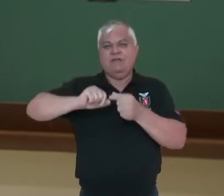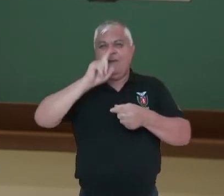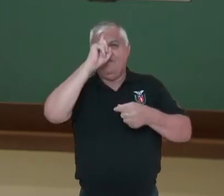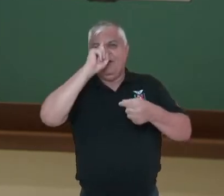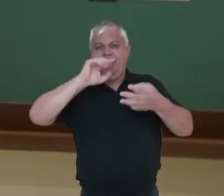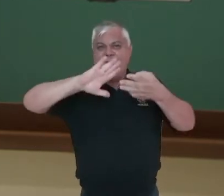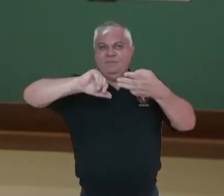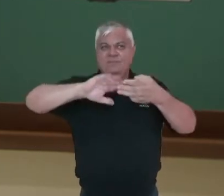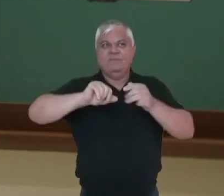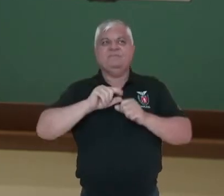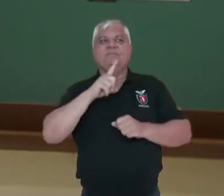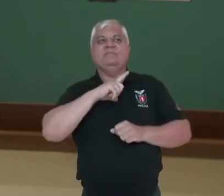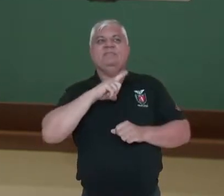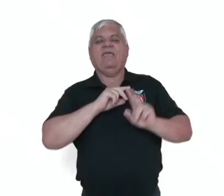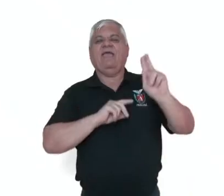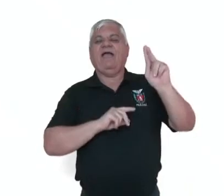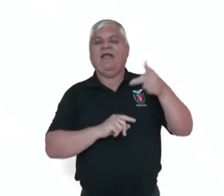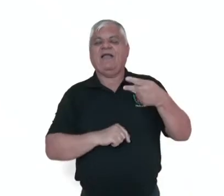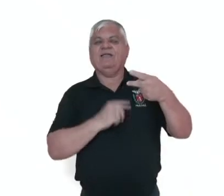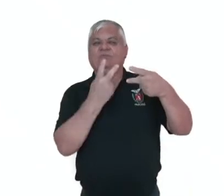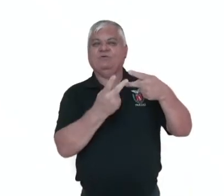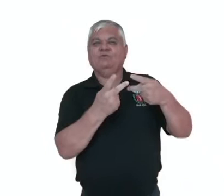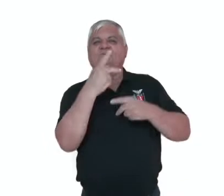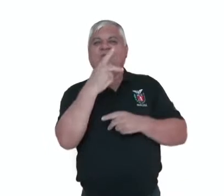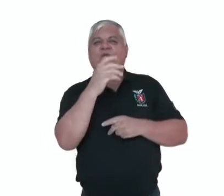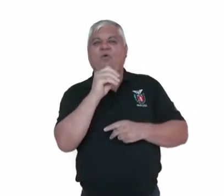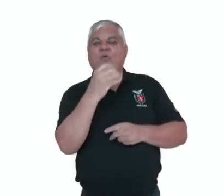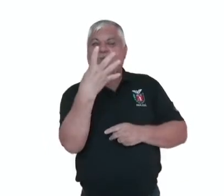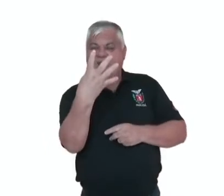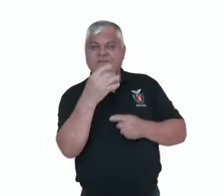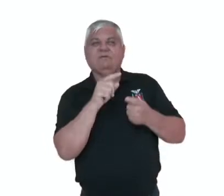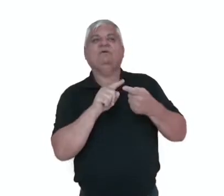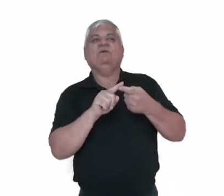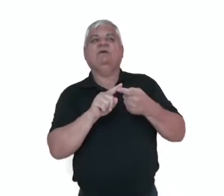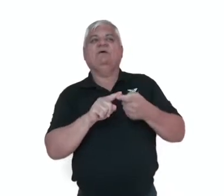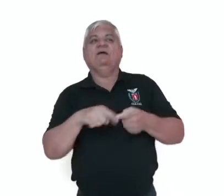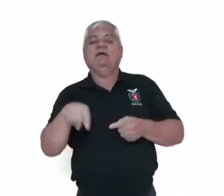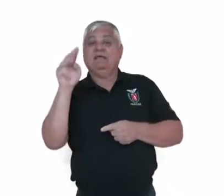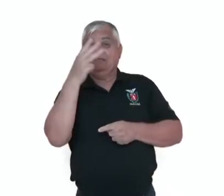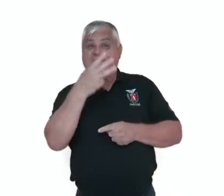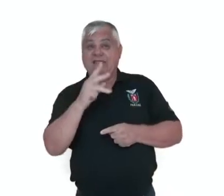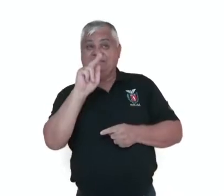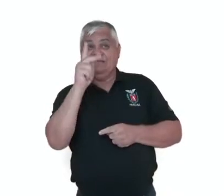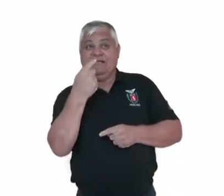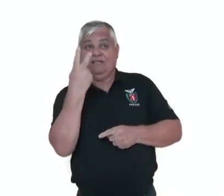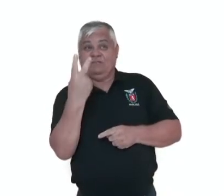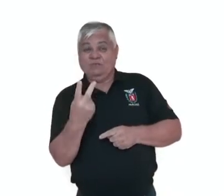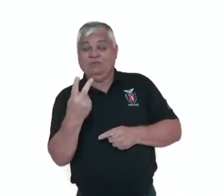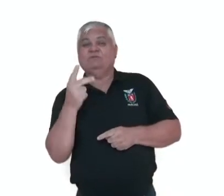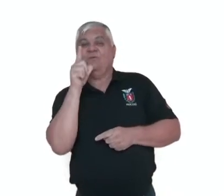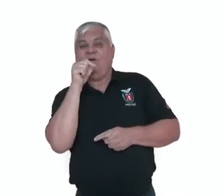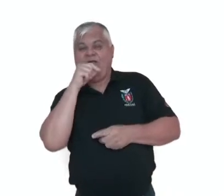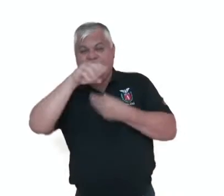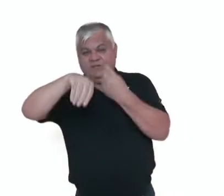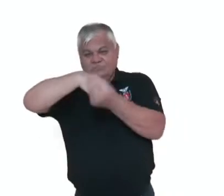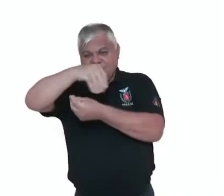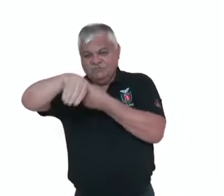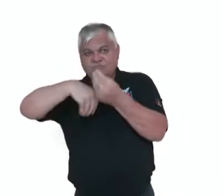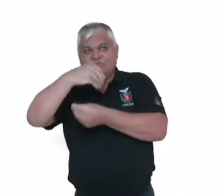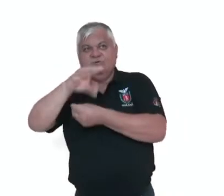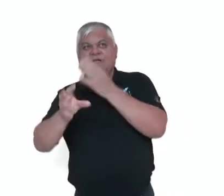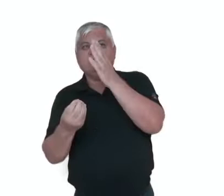amarelos, a gente tem a ionização total. Então o H3PO4, o ácido fosfórico, em contato com a água, vai fazer